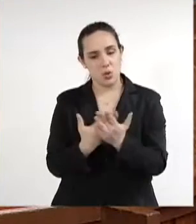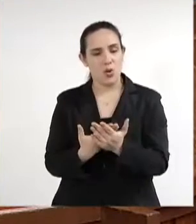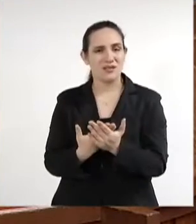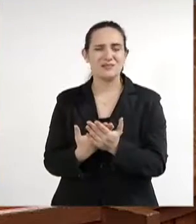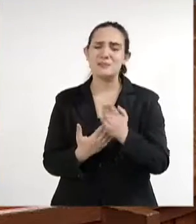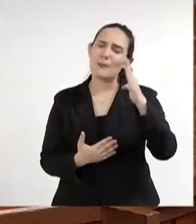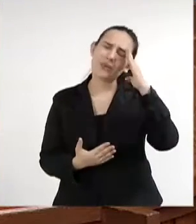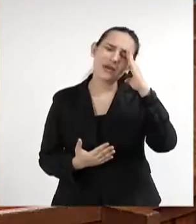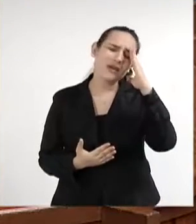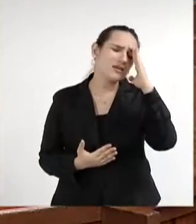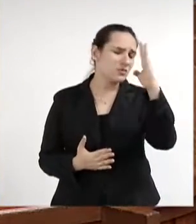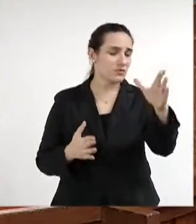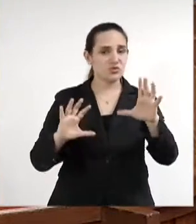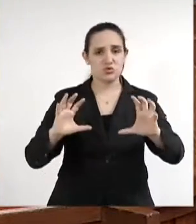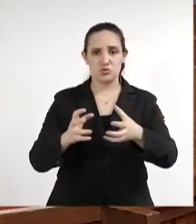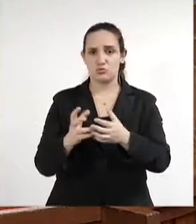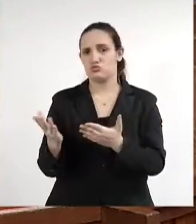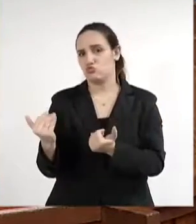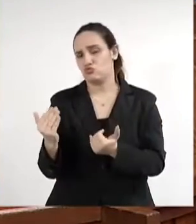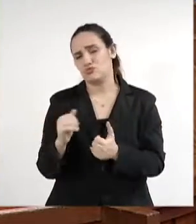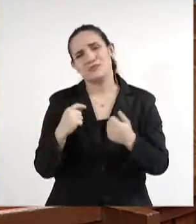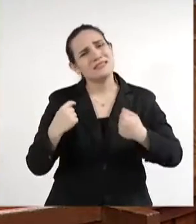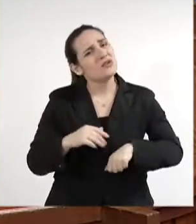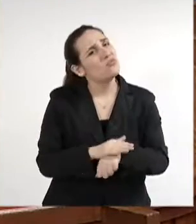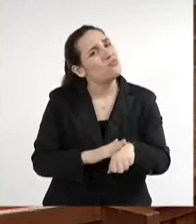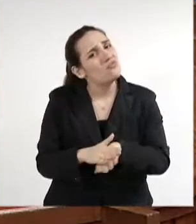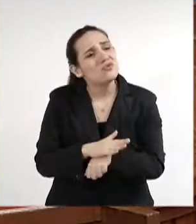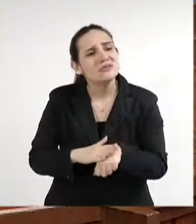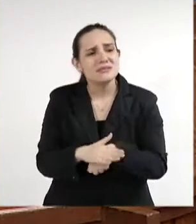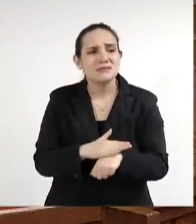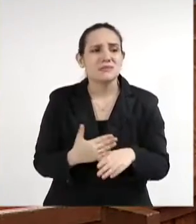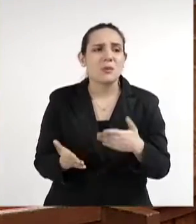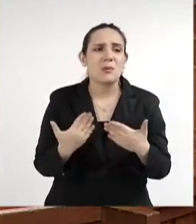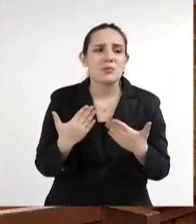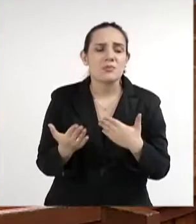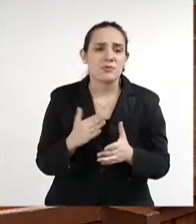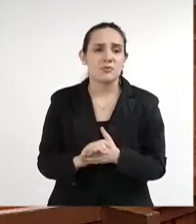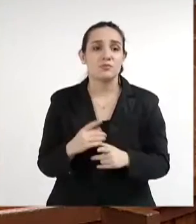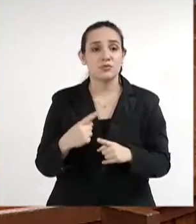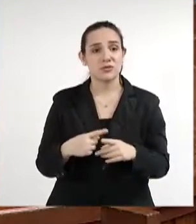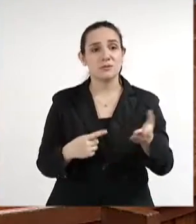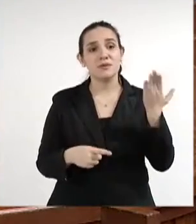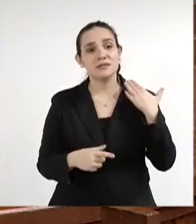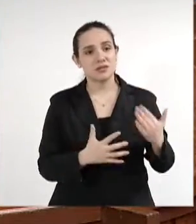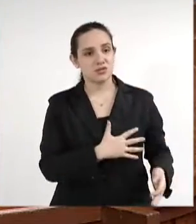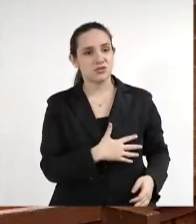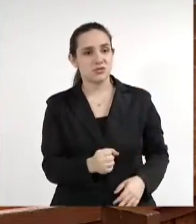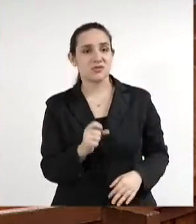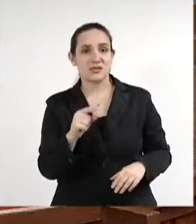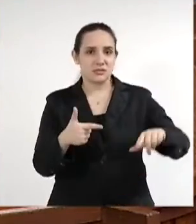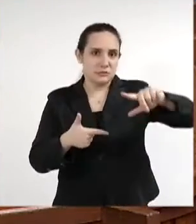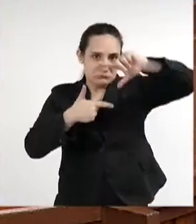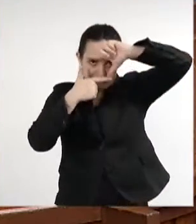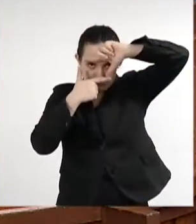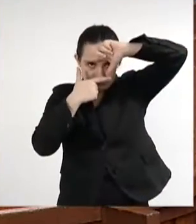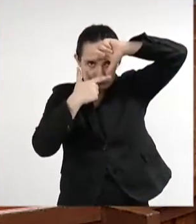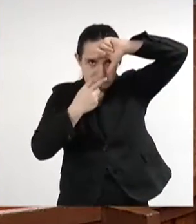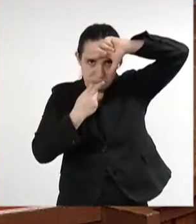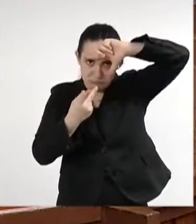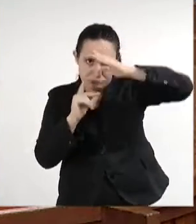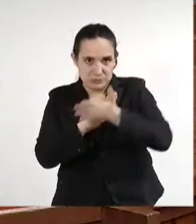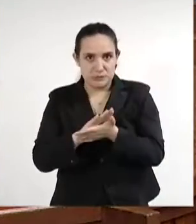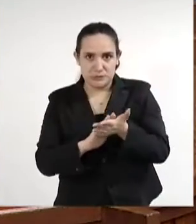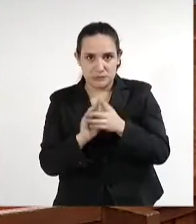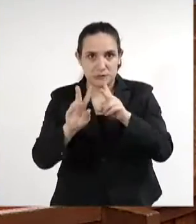onde estão jovens. Tem que ser conversado. Suicídio, que era antigamente um tabu, não se falava sobre